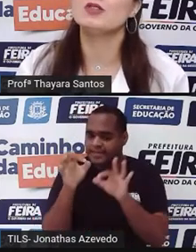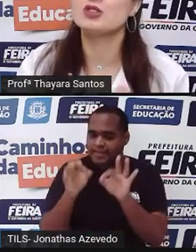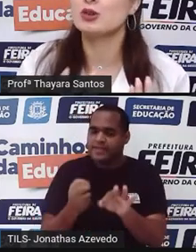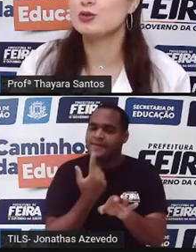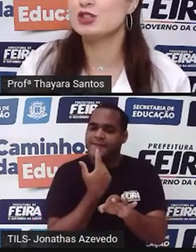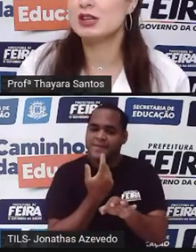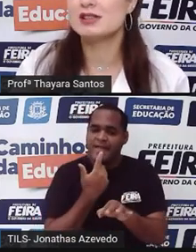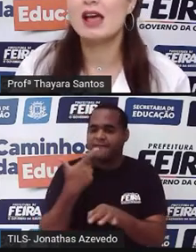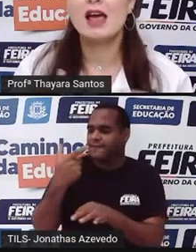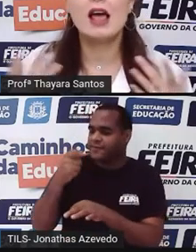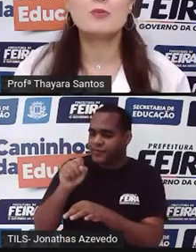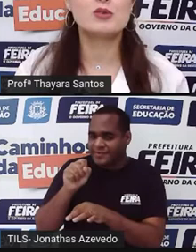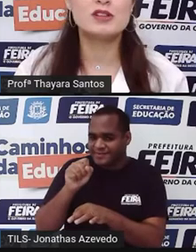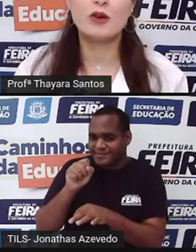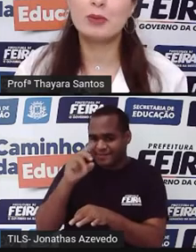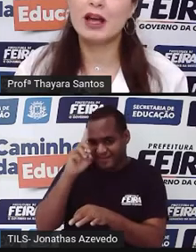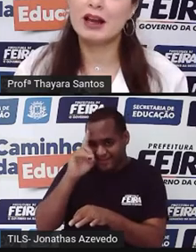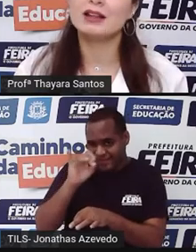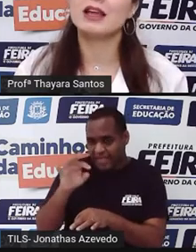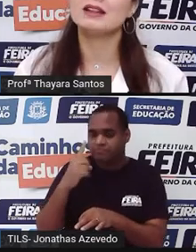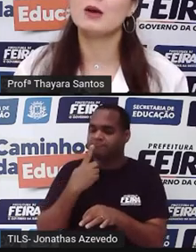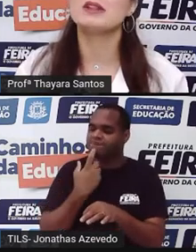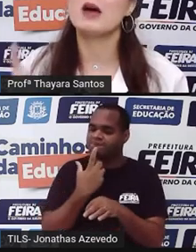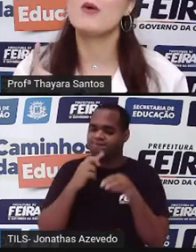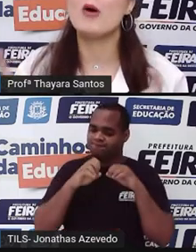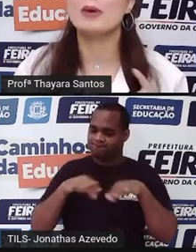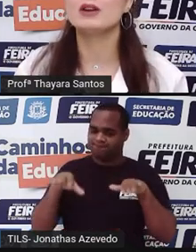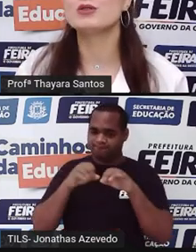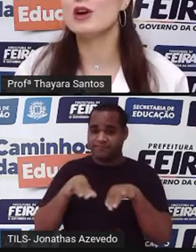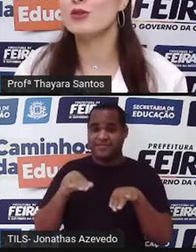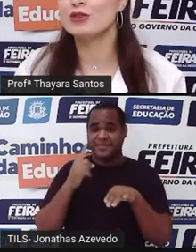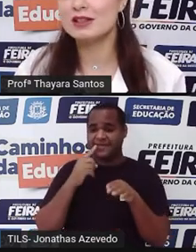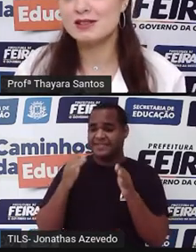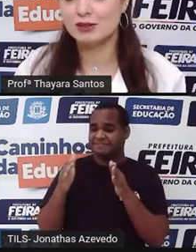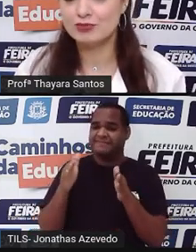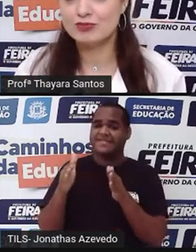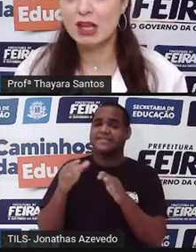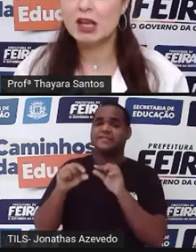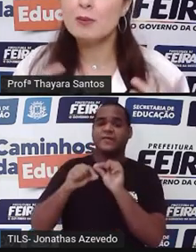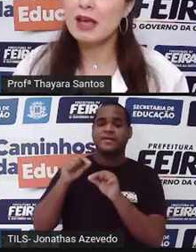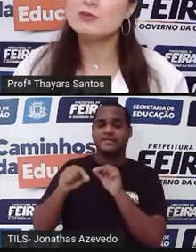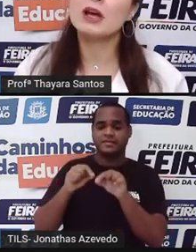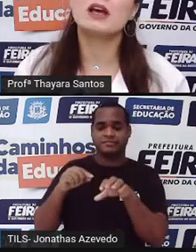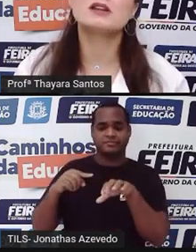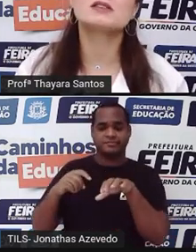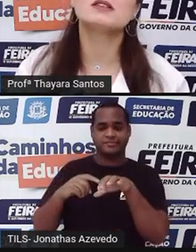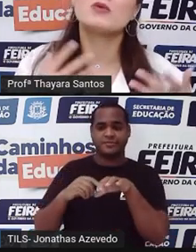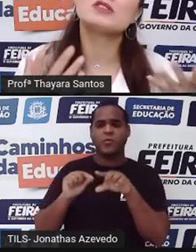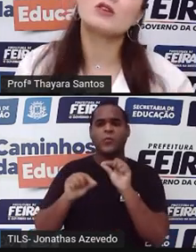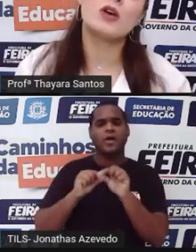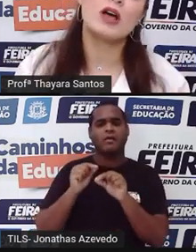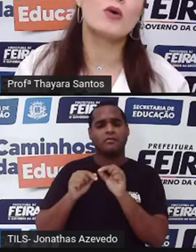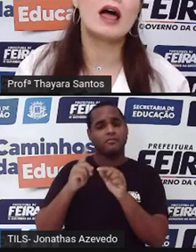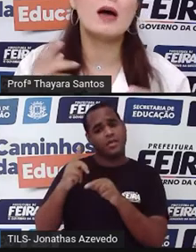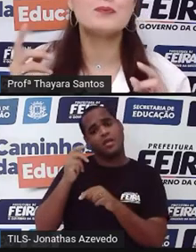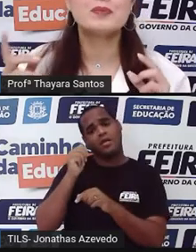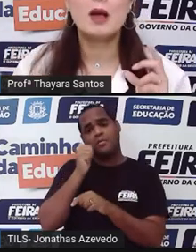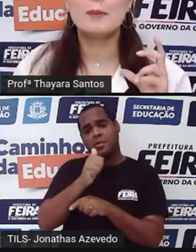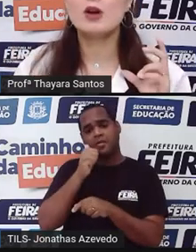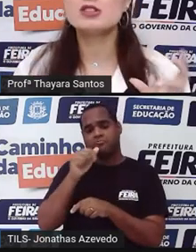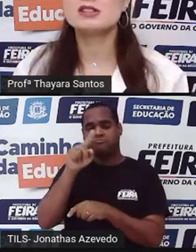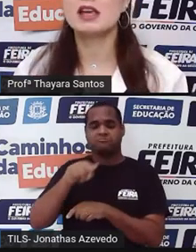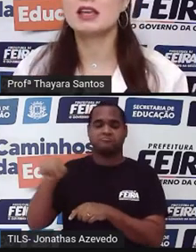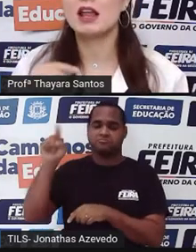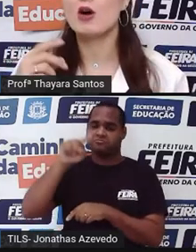menstruar a cada 28 dias é possível para elas determinar qual é o período da ovulação e mesmo aquelas que têm um ciclo regular